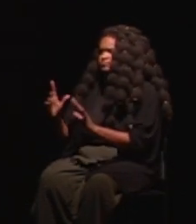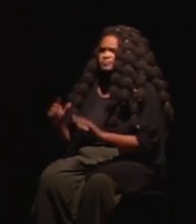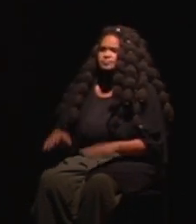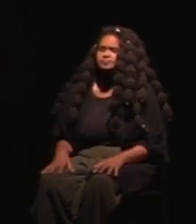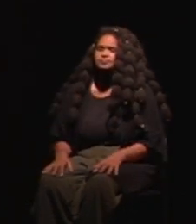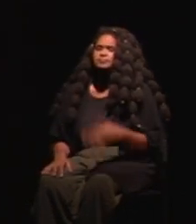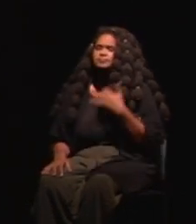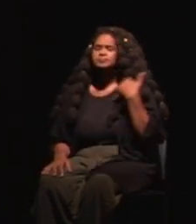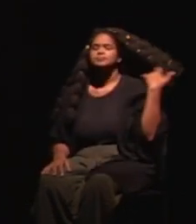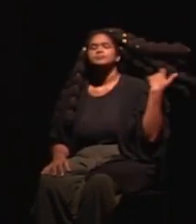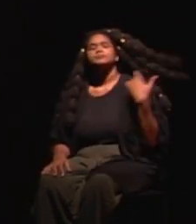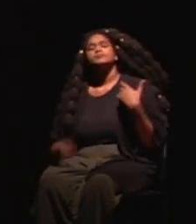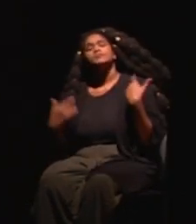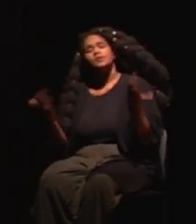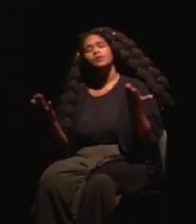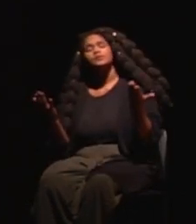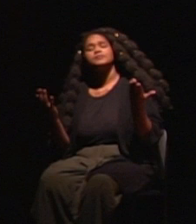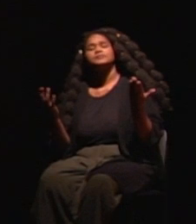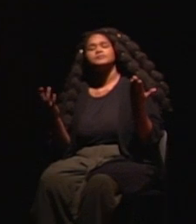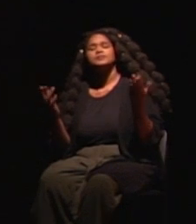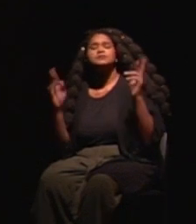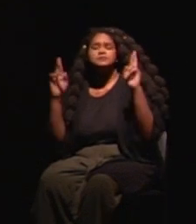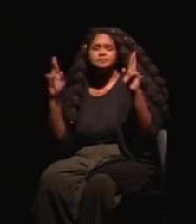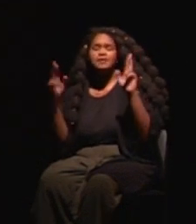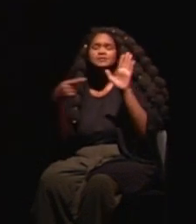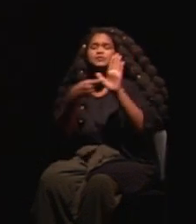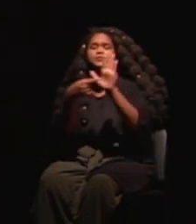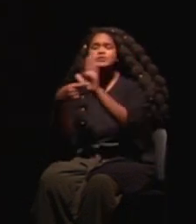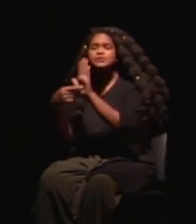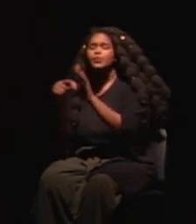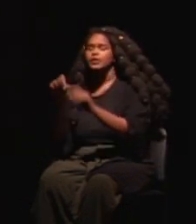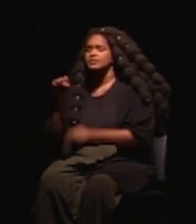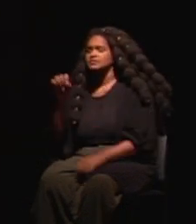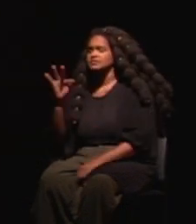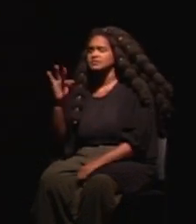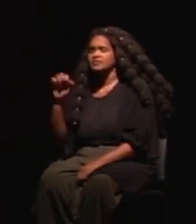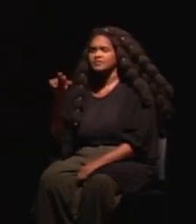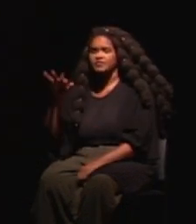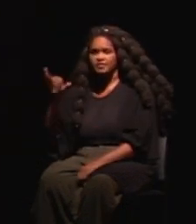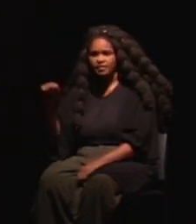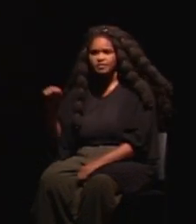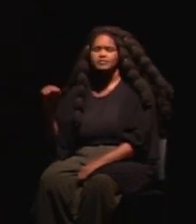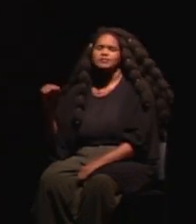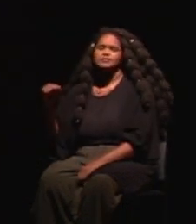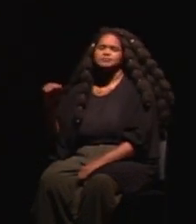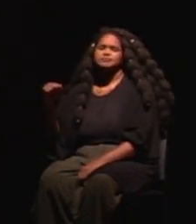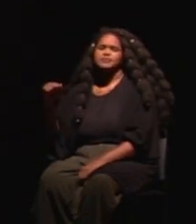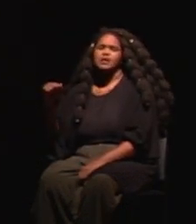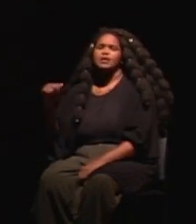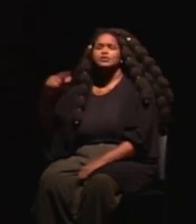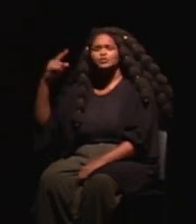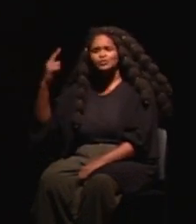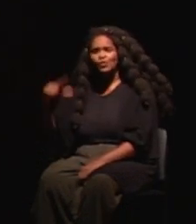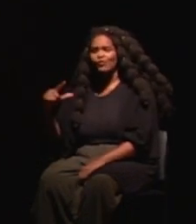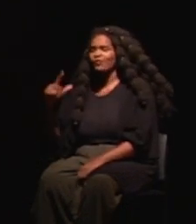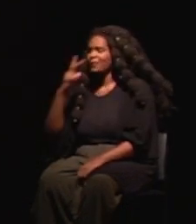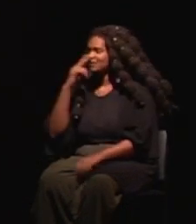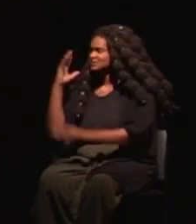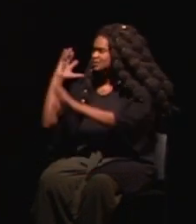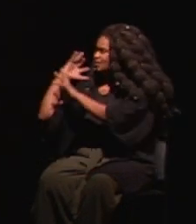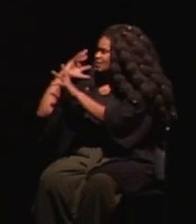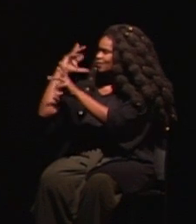Bom, a gente espera, com essa exposição, trazer a Stefania de volta, trazer a Stefania para 2024